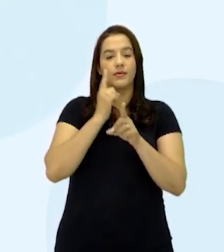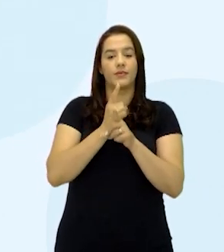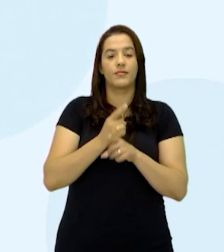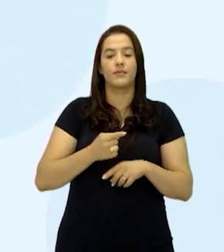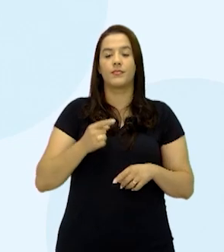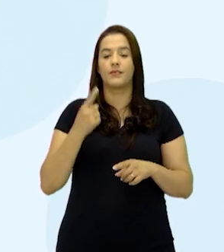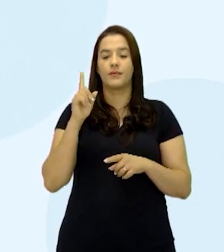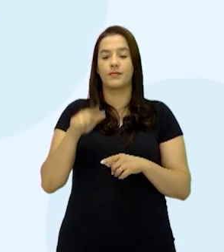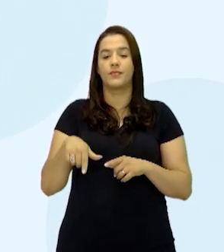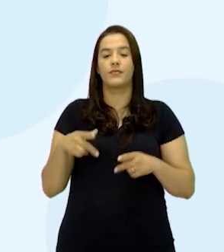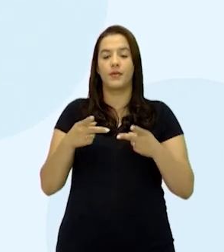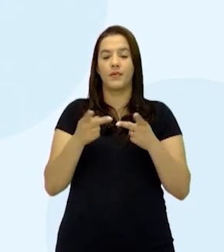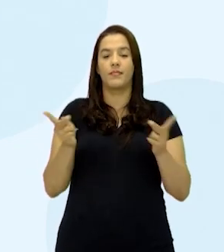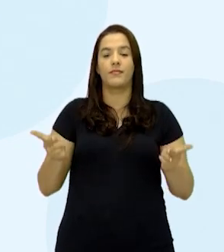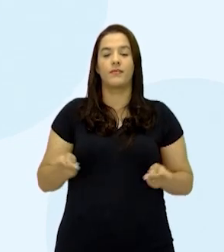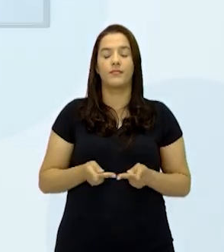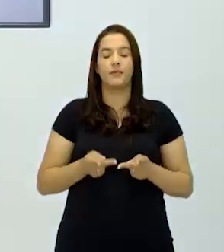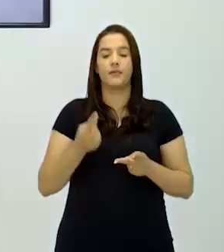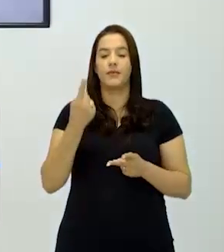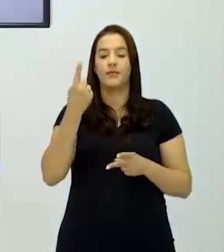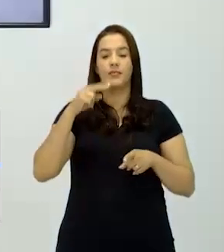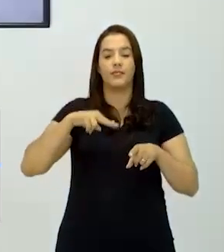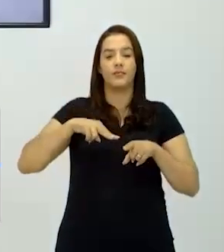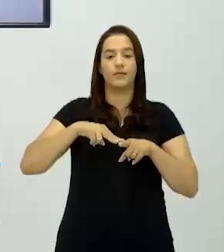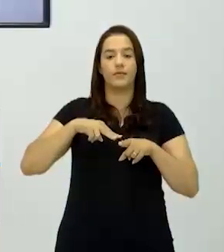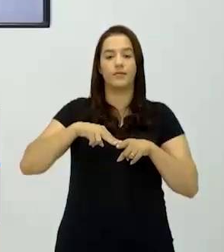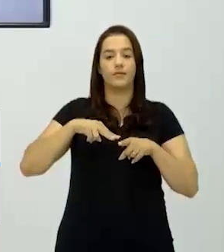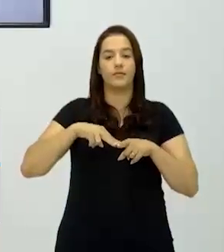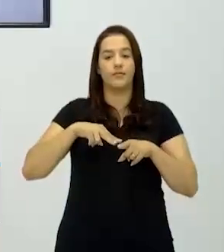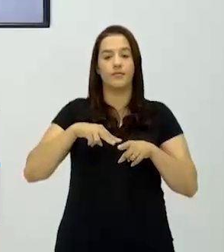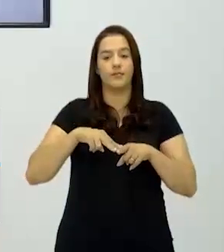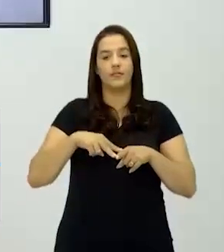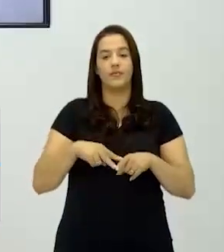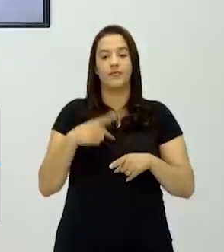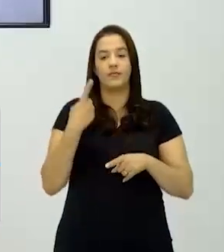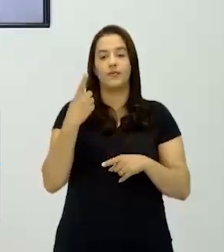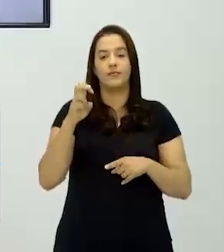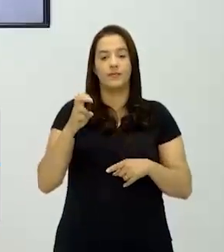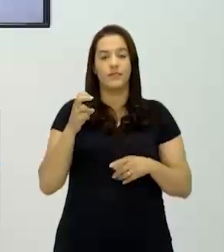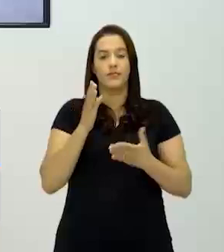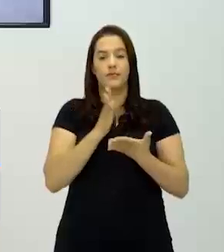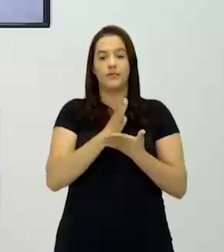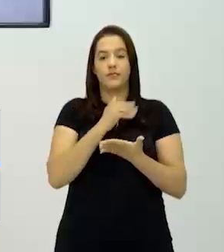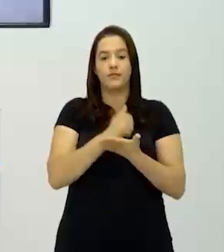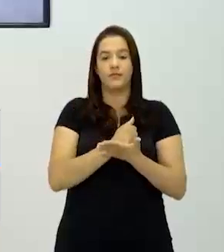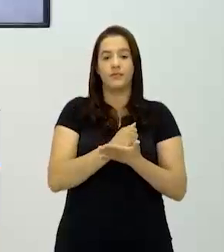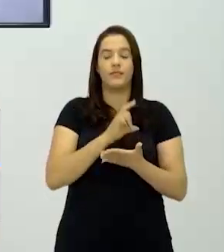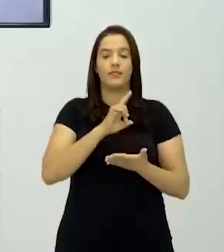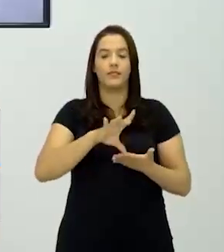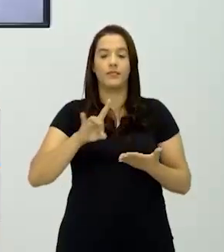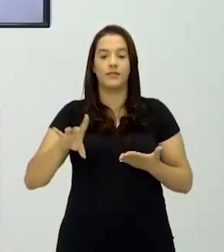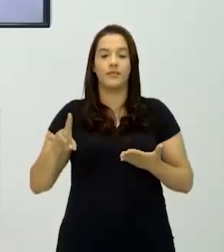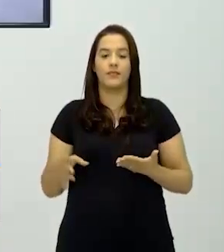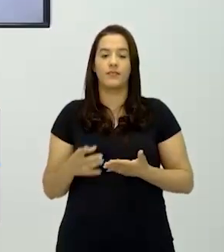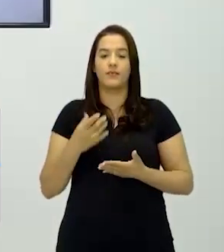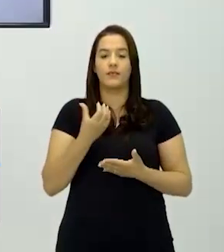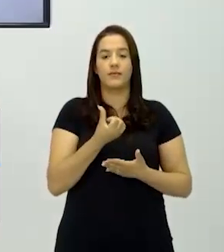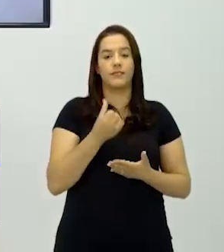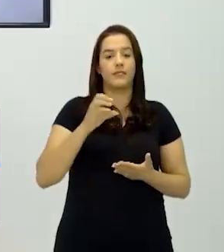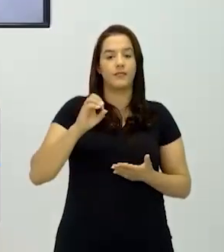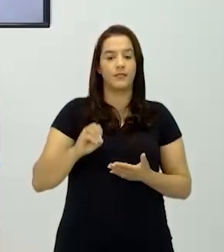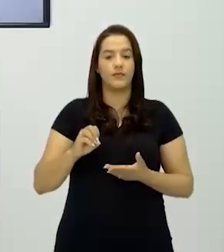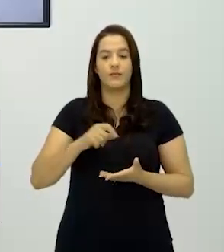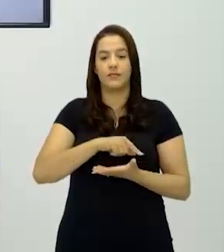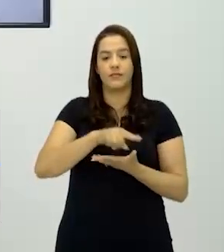que era um pedaço da pizza aí, né? Se eu tivesse uma pizza dividida em 15 partes e cada parte fosse 60, as